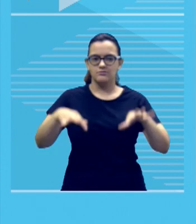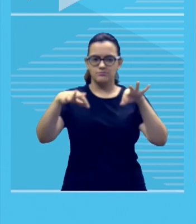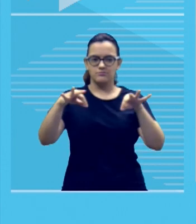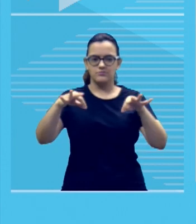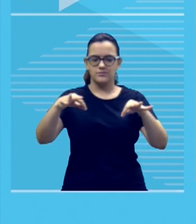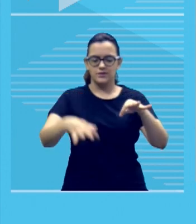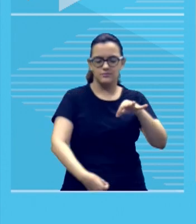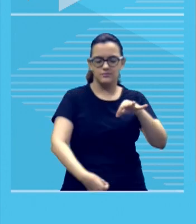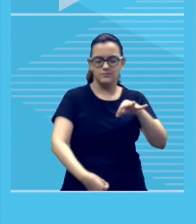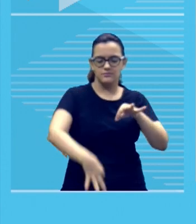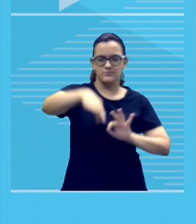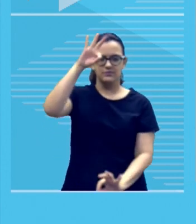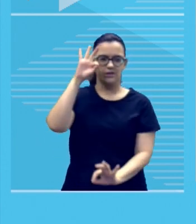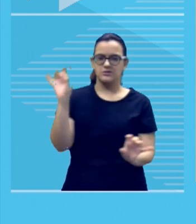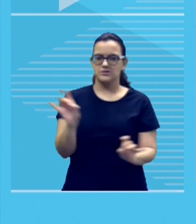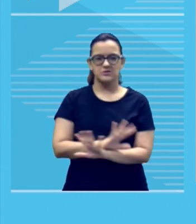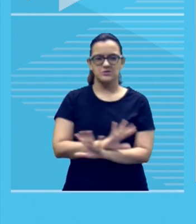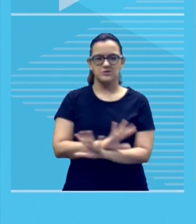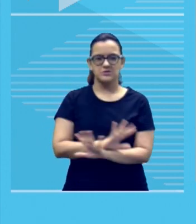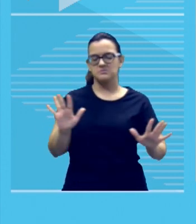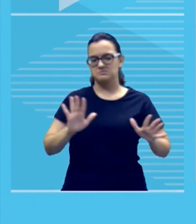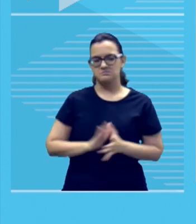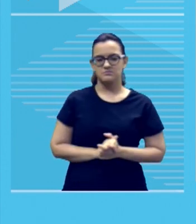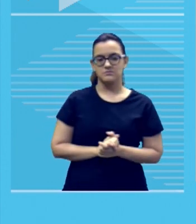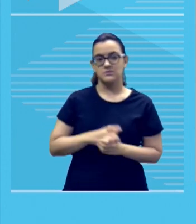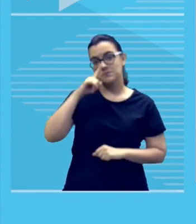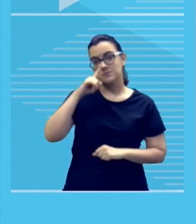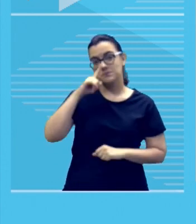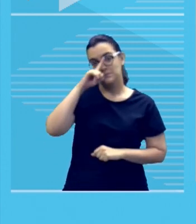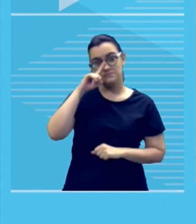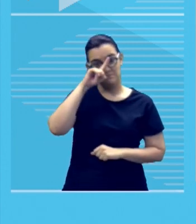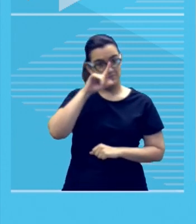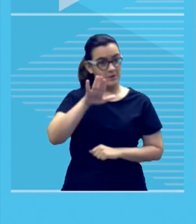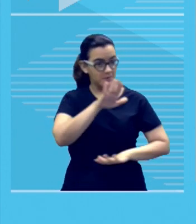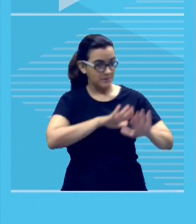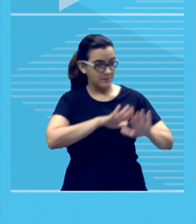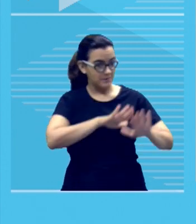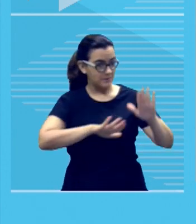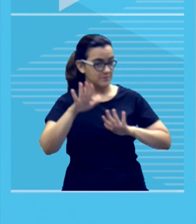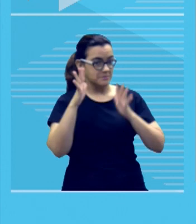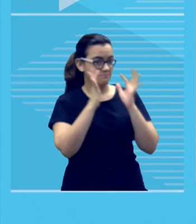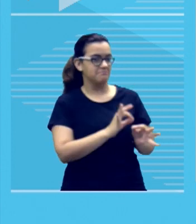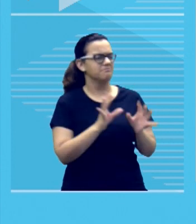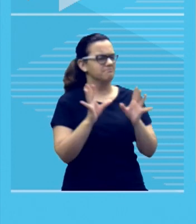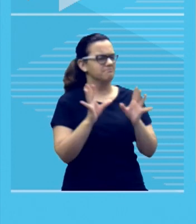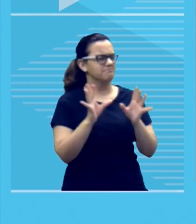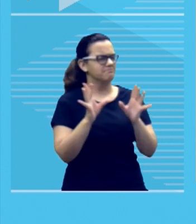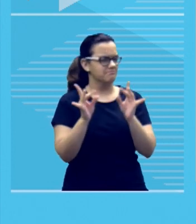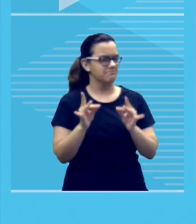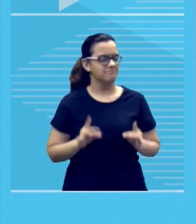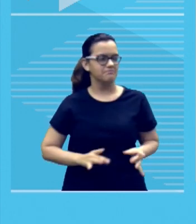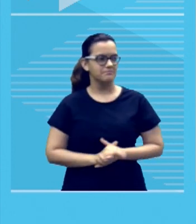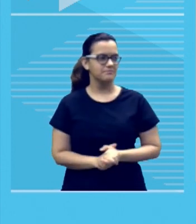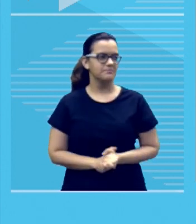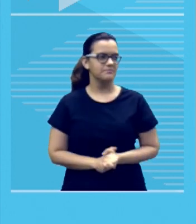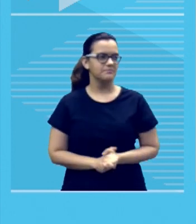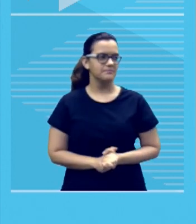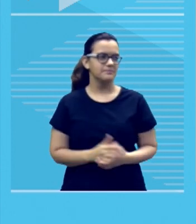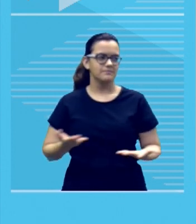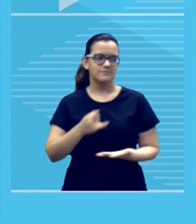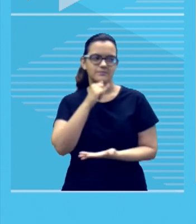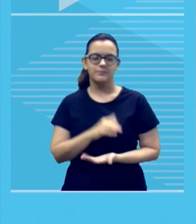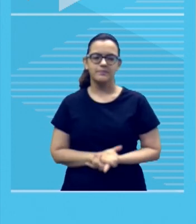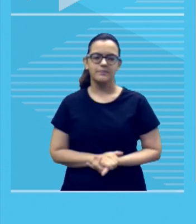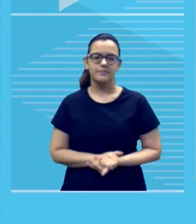questão perigosíssima de vestibular certo vamos lá para a próxima vamos lá pessoal olha